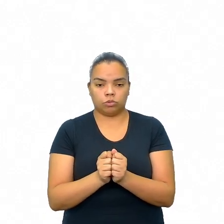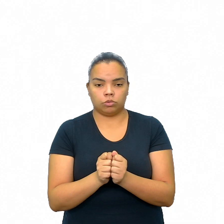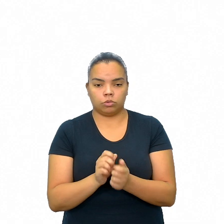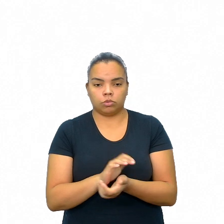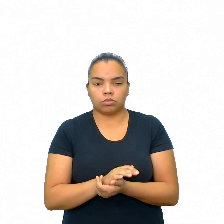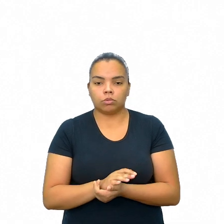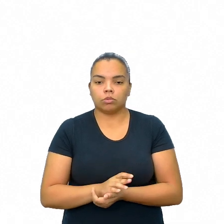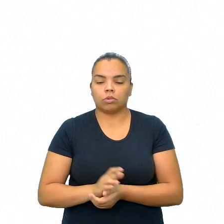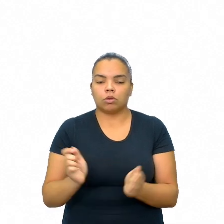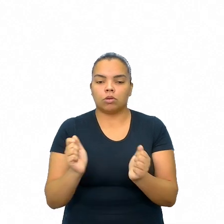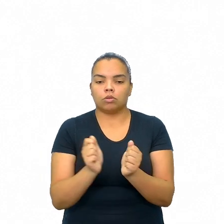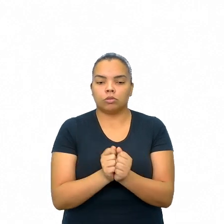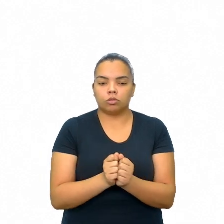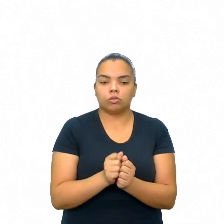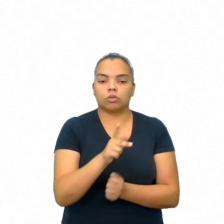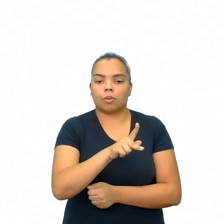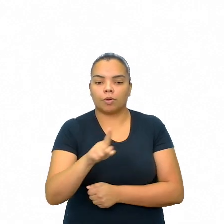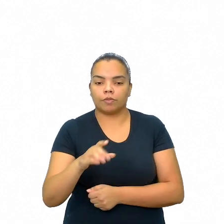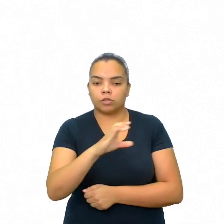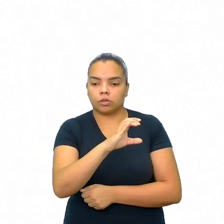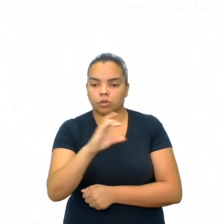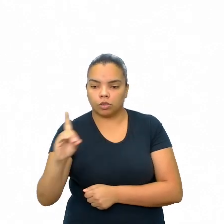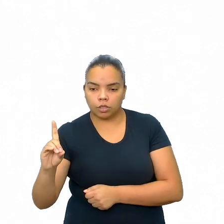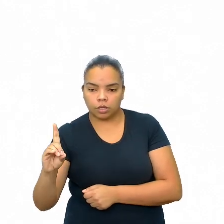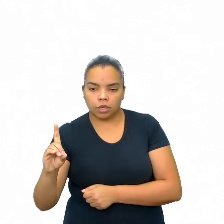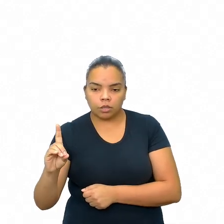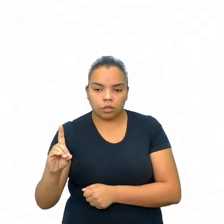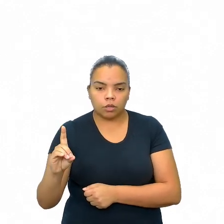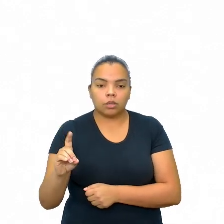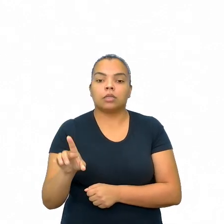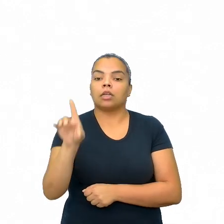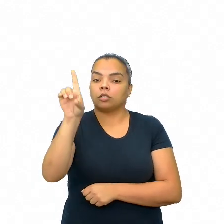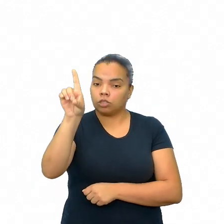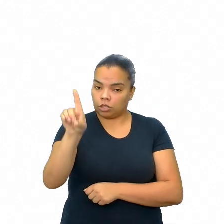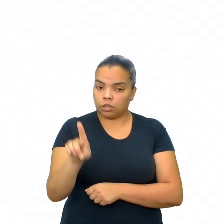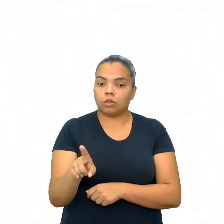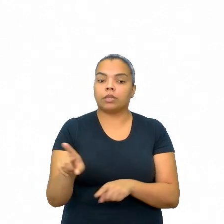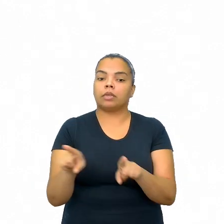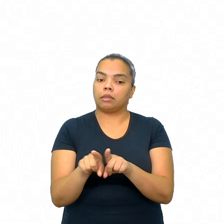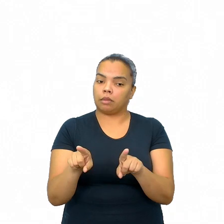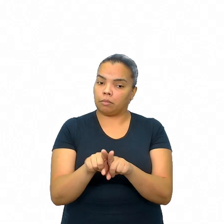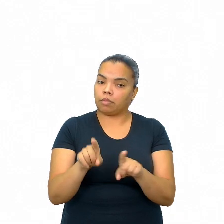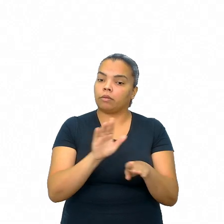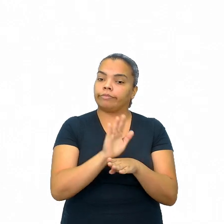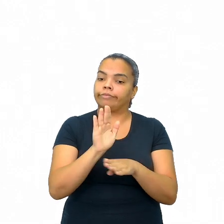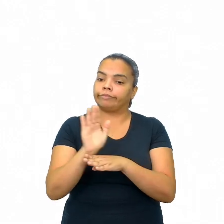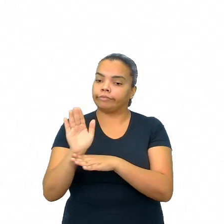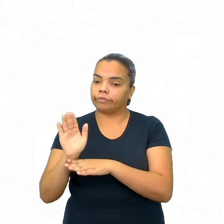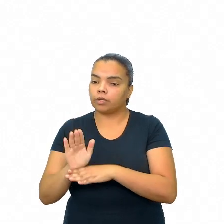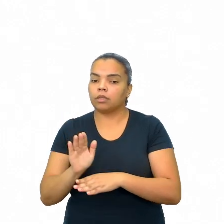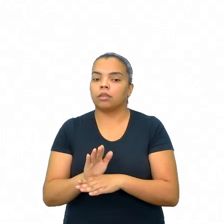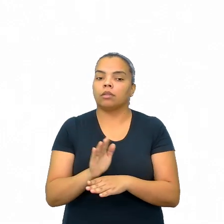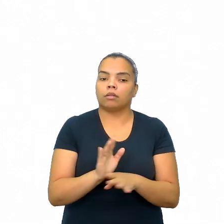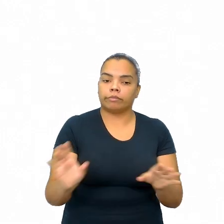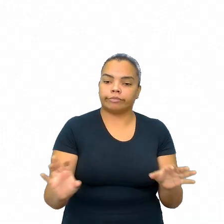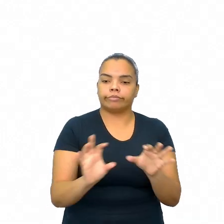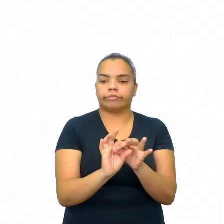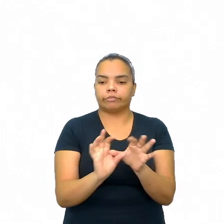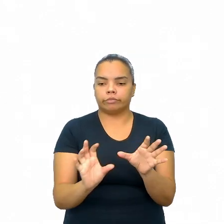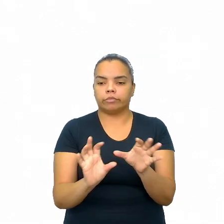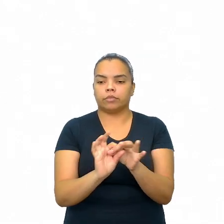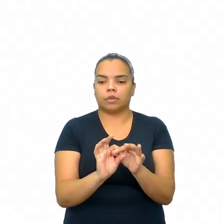o professor coordenador, sendo na diretoria, os PCNPs, em parceria com os